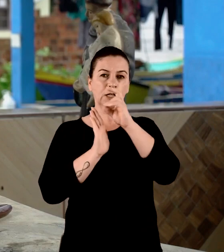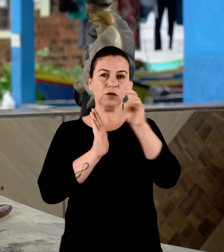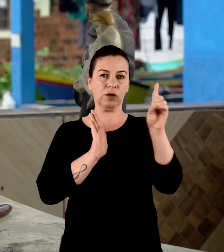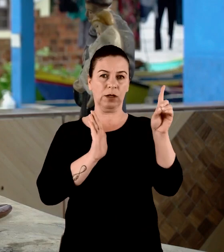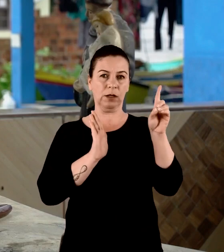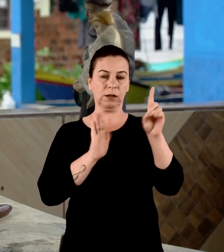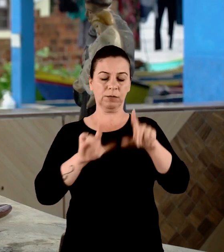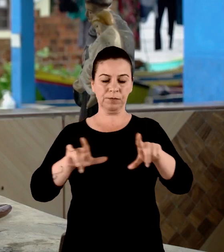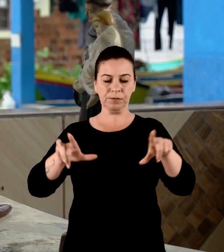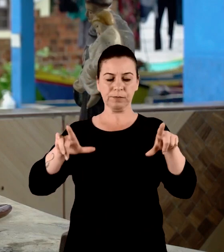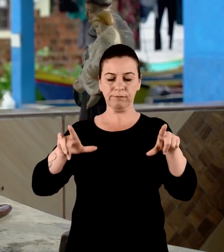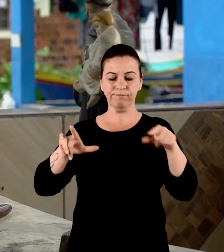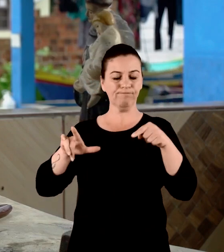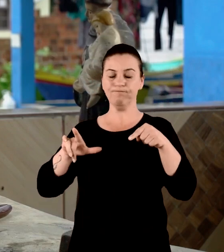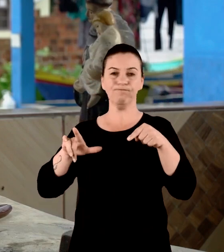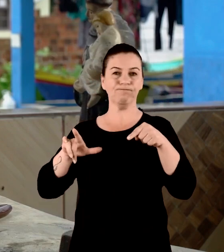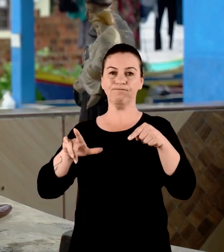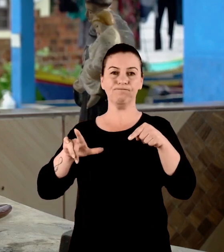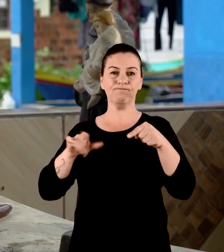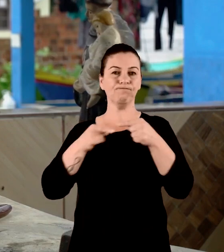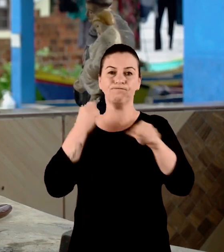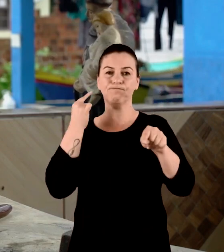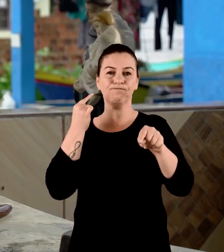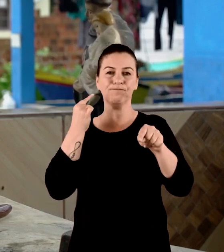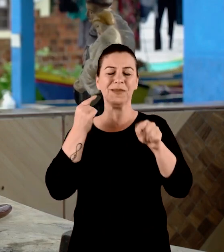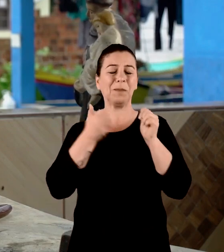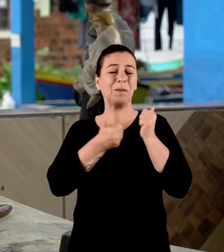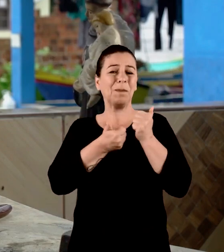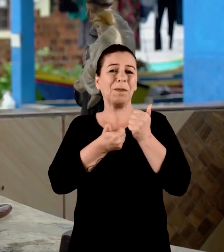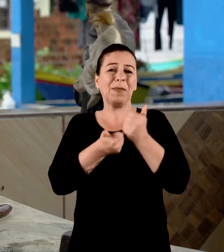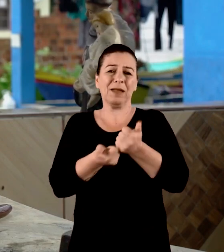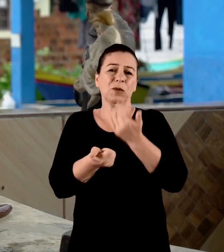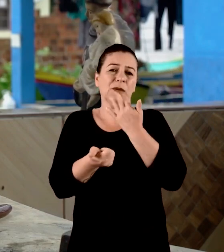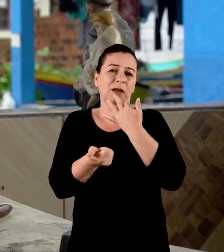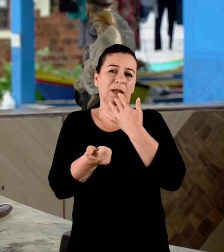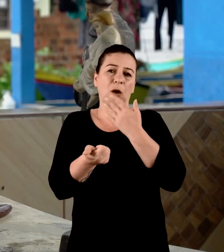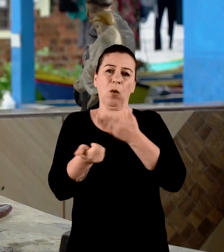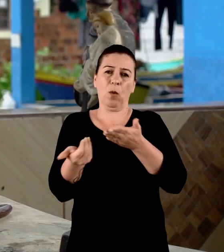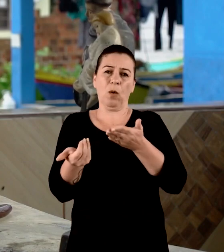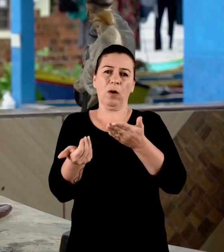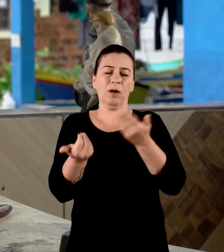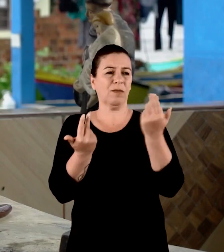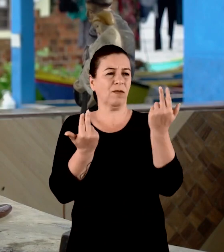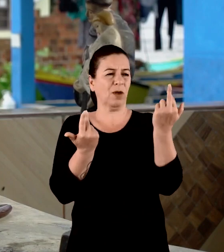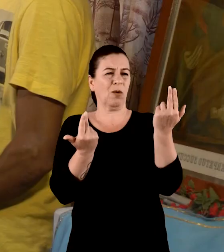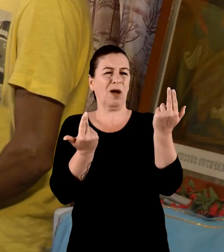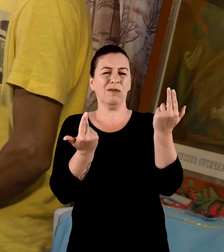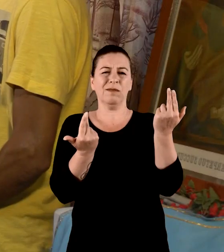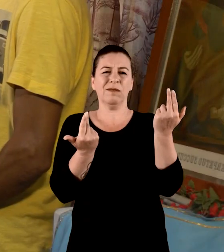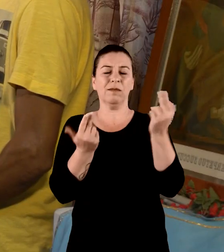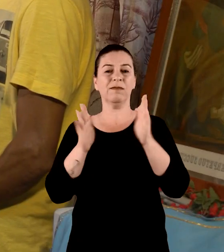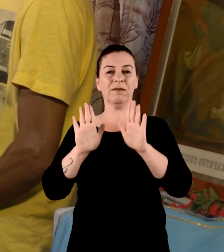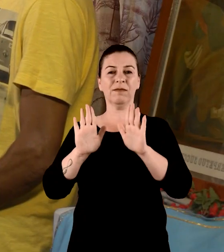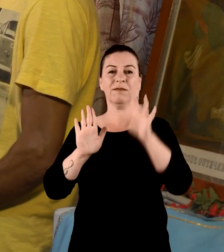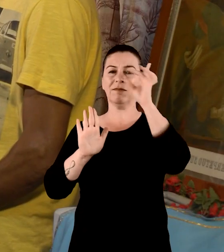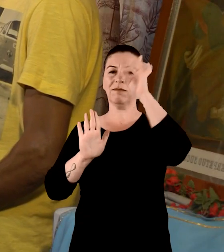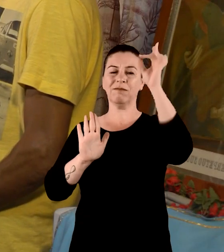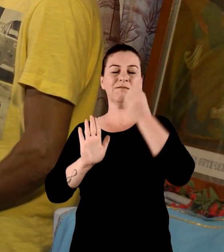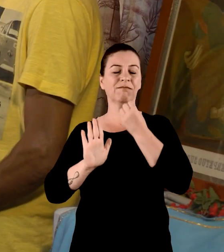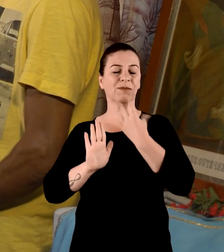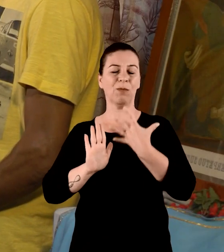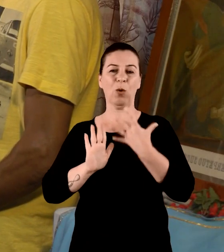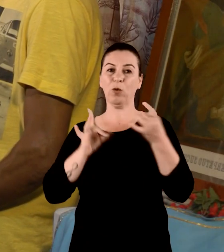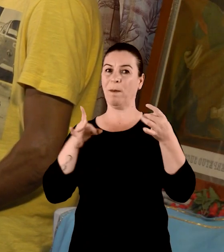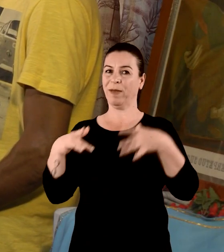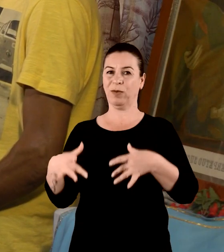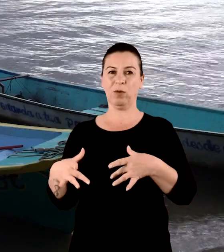aqui, minha paleta de cores muitas vezes não me permite nem me aproximar daquelas cores. Aí olha só, Deus é tão bom